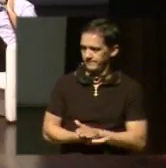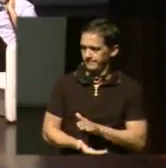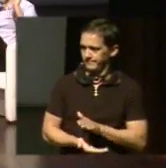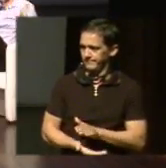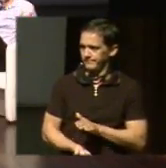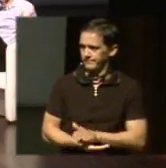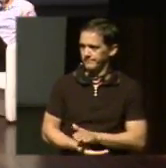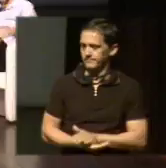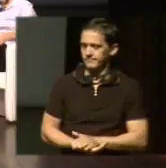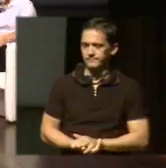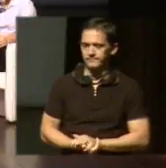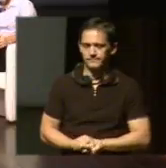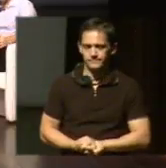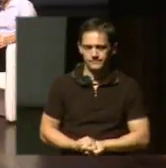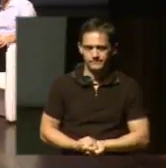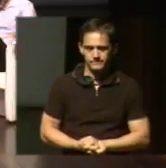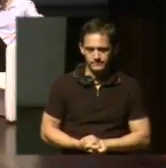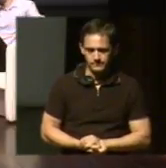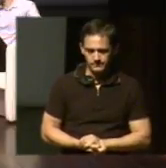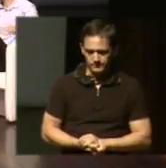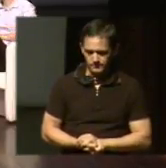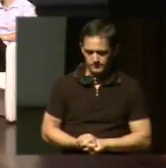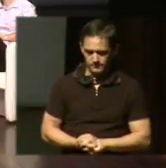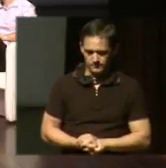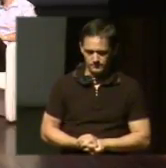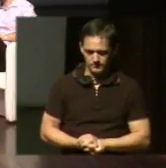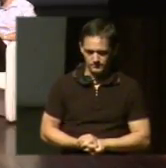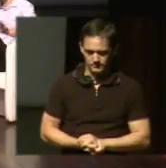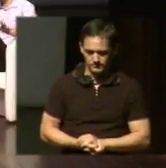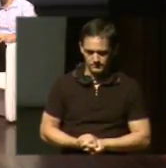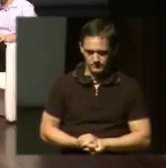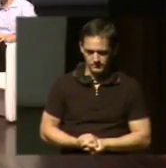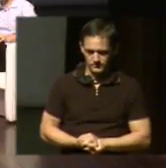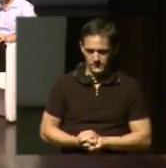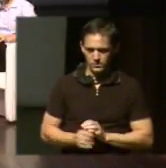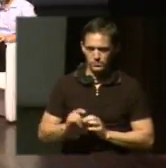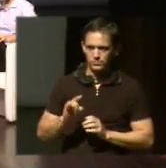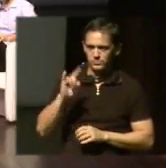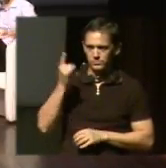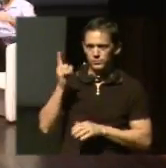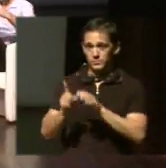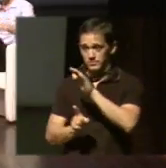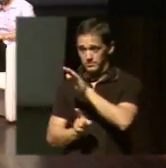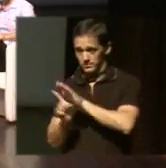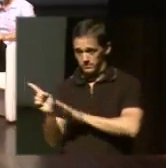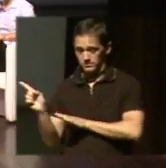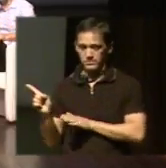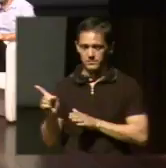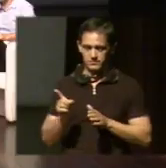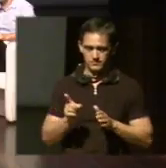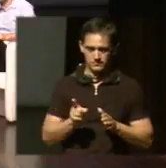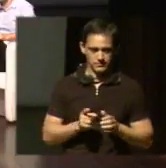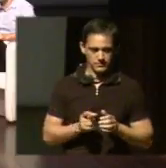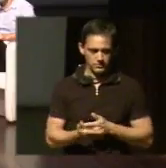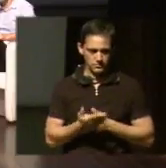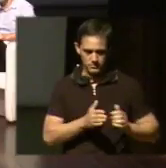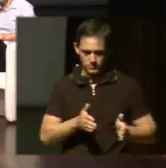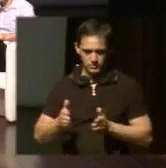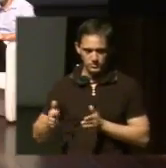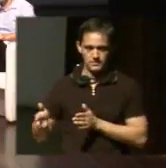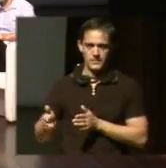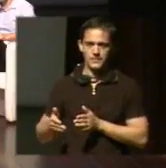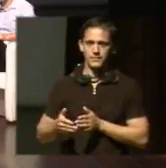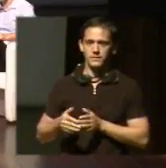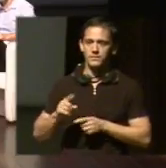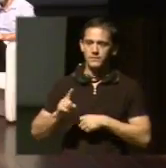Roberto, vamos fazer só para fins de organização a última pergunta da plateia, que a gente ainda tem um espaço depois com